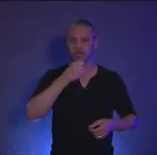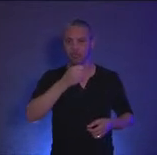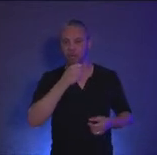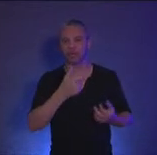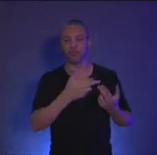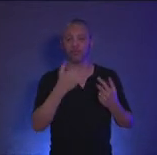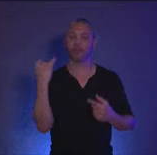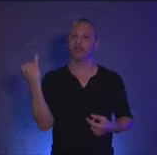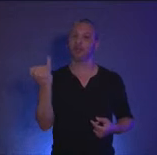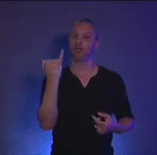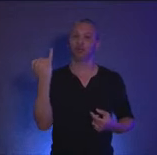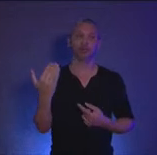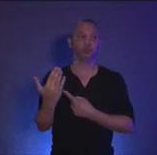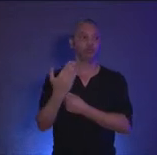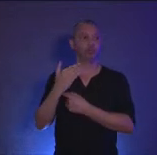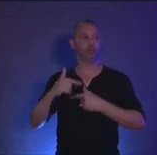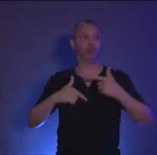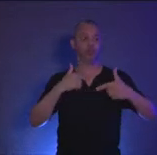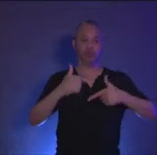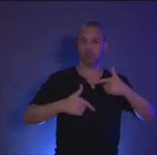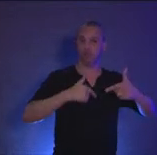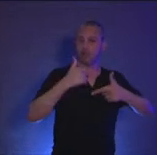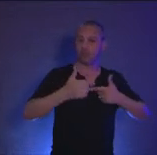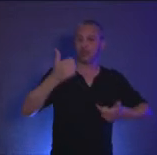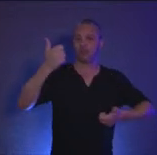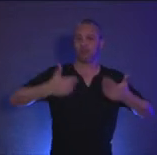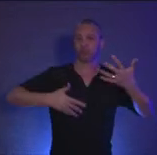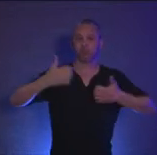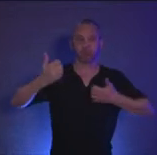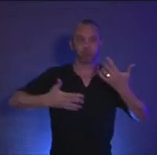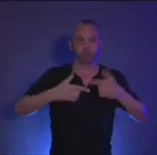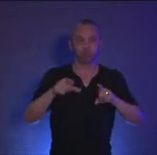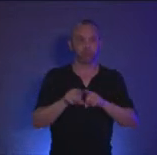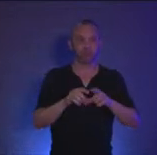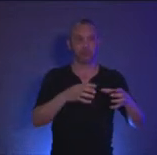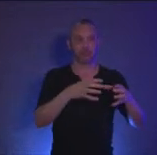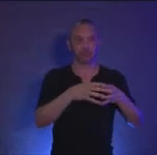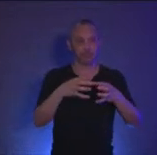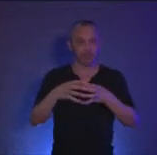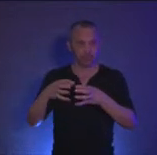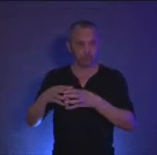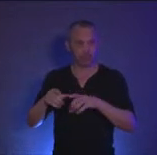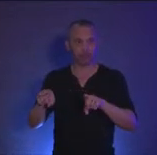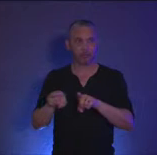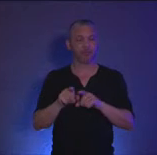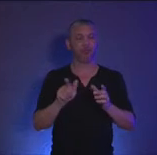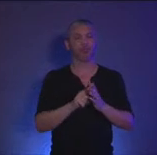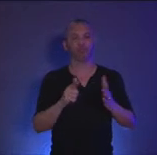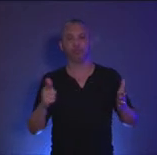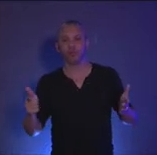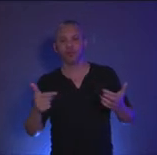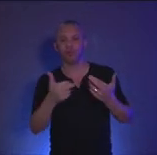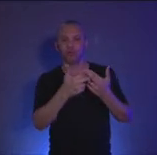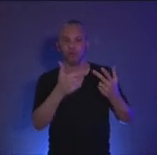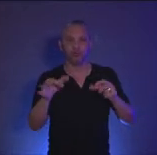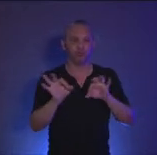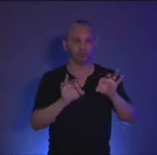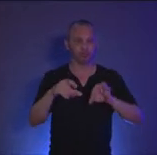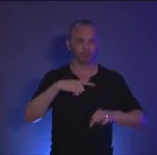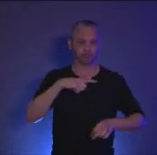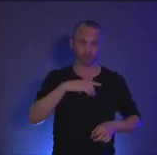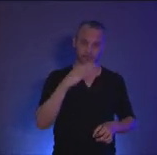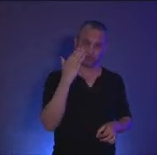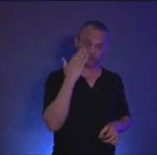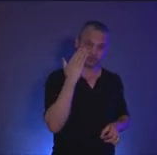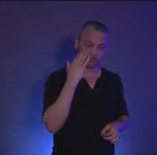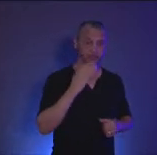assim para a gente poder trabalhar. Que é com a equipe do acervo, do jornal, com a infografia e o